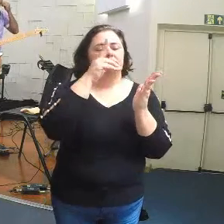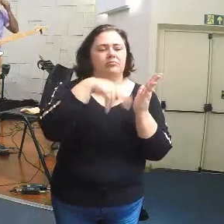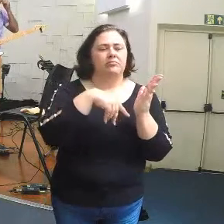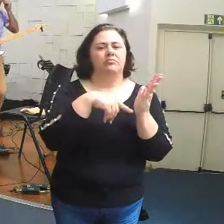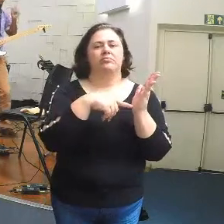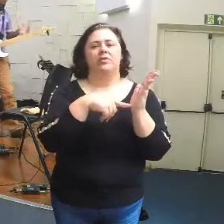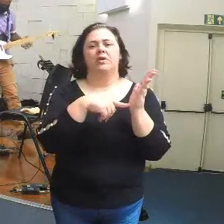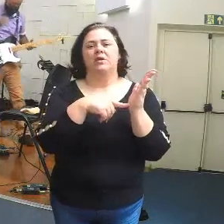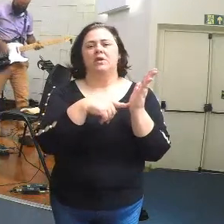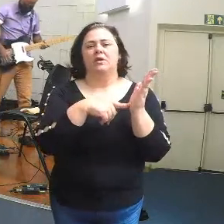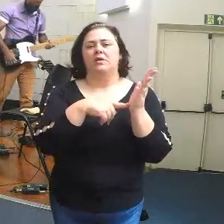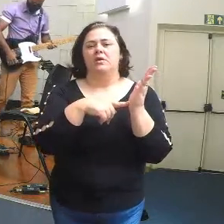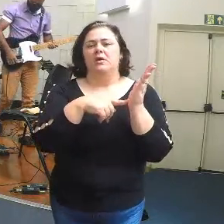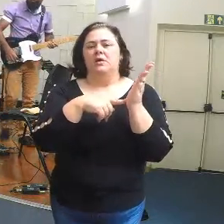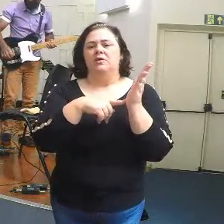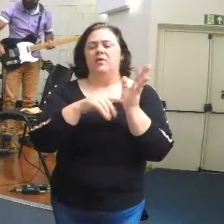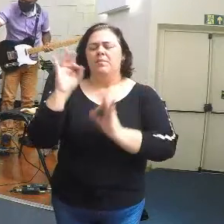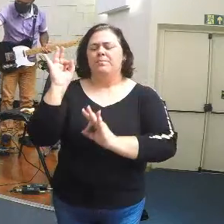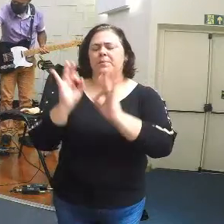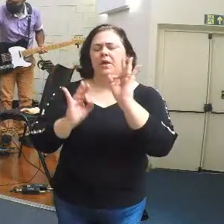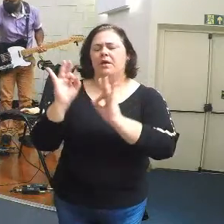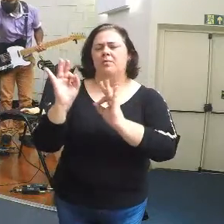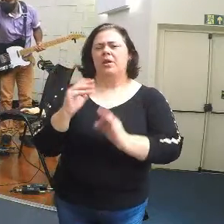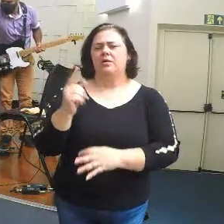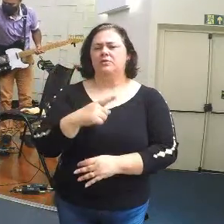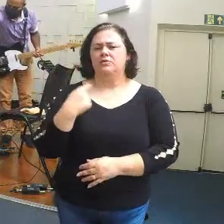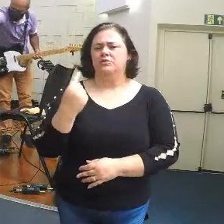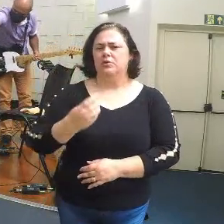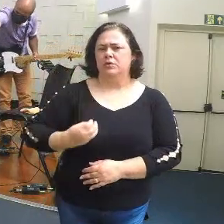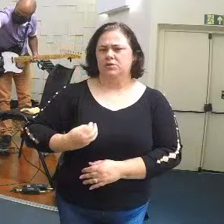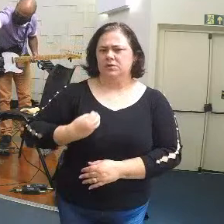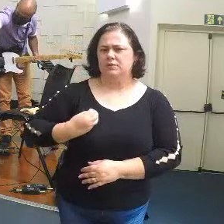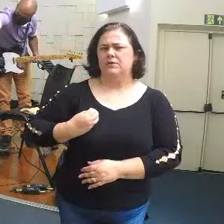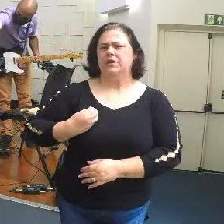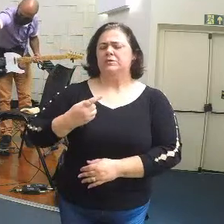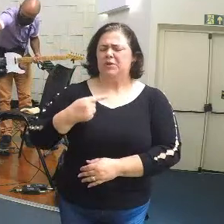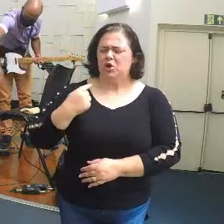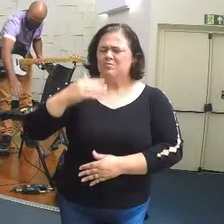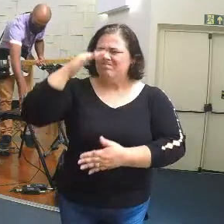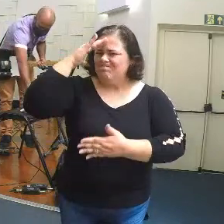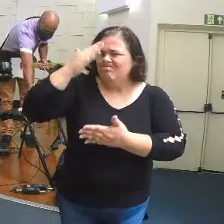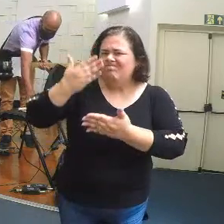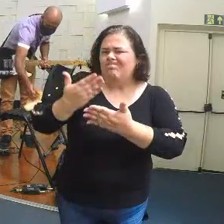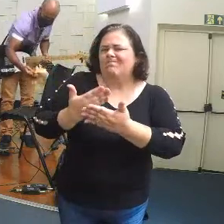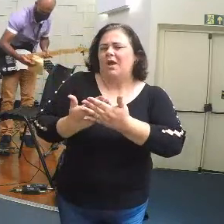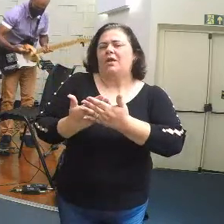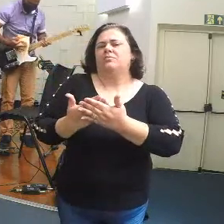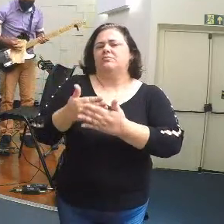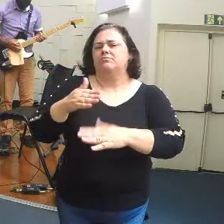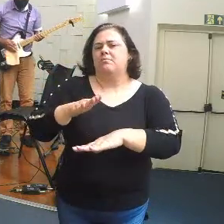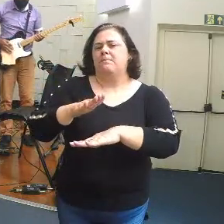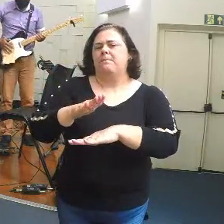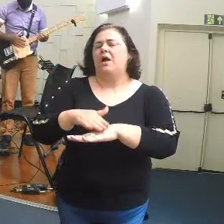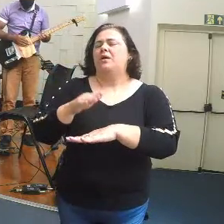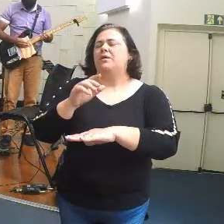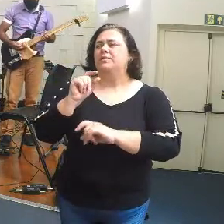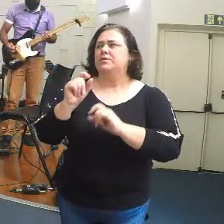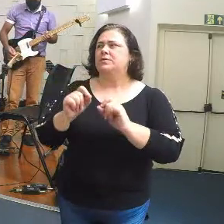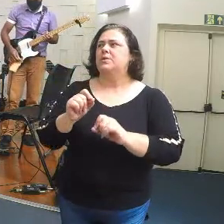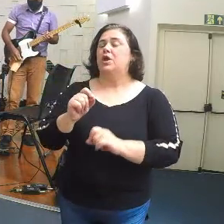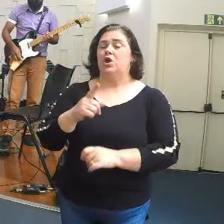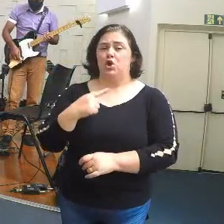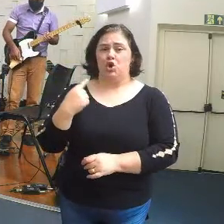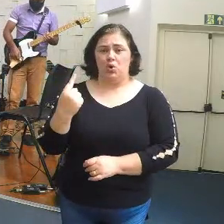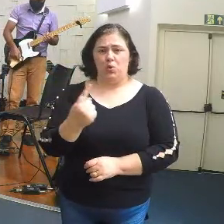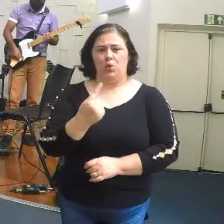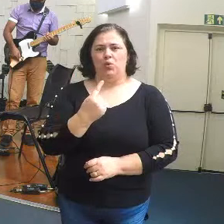deverá nos preparar para crermos mais intensamente de que nós